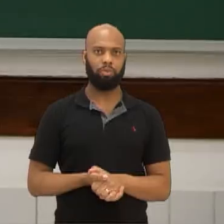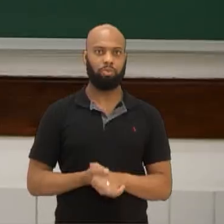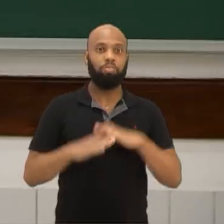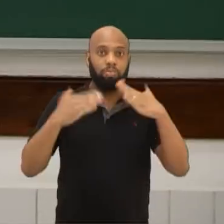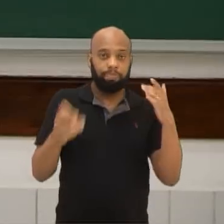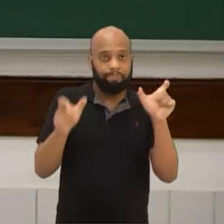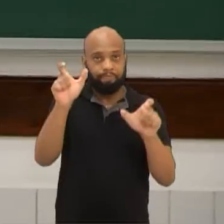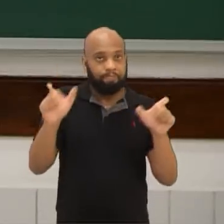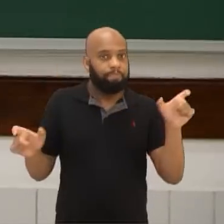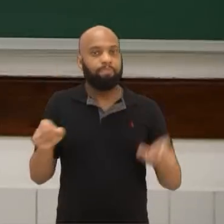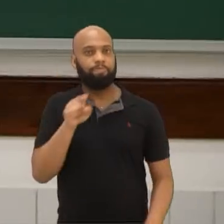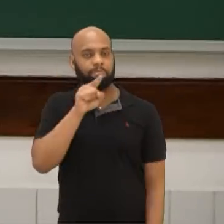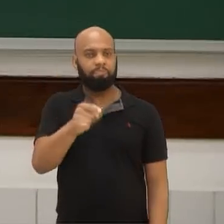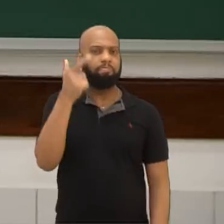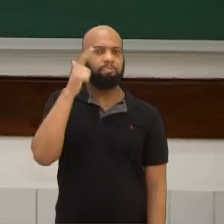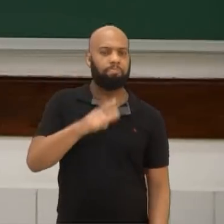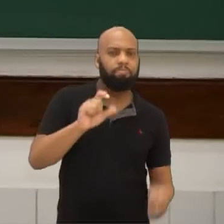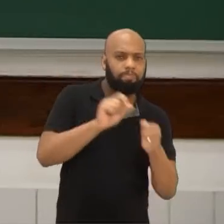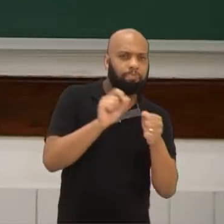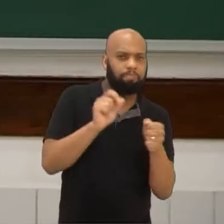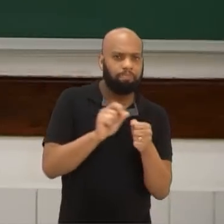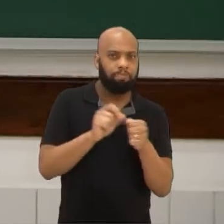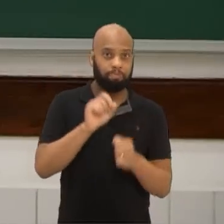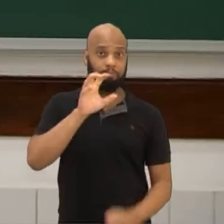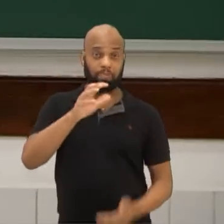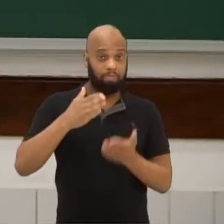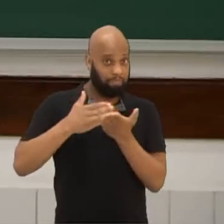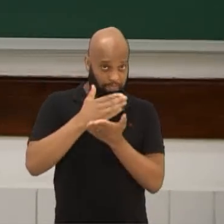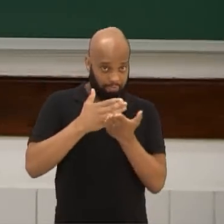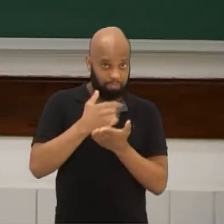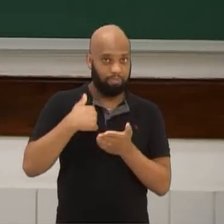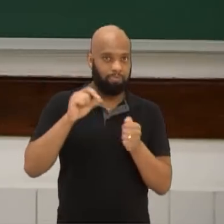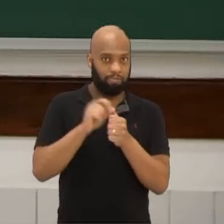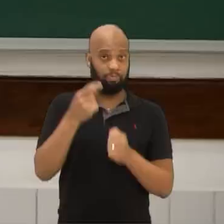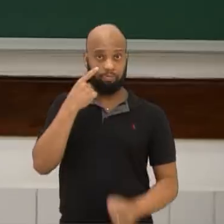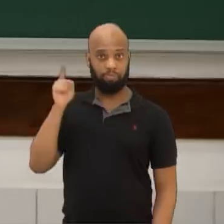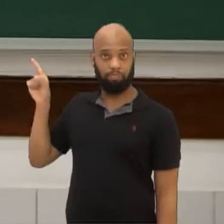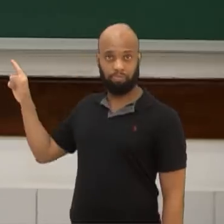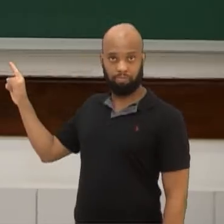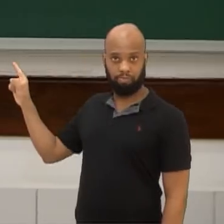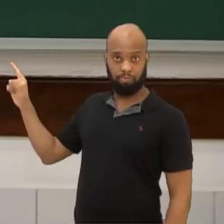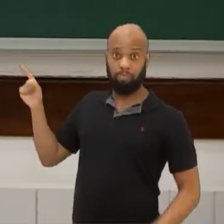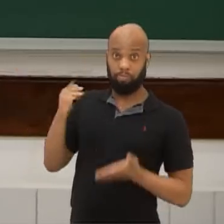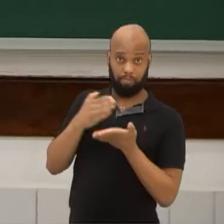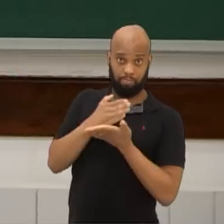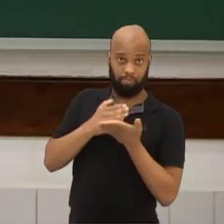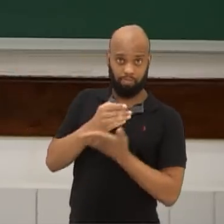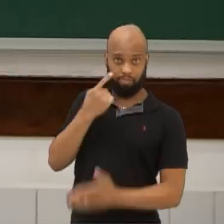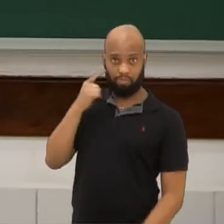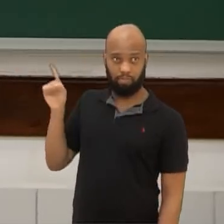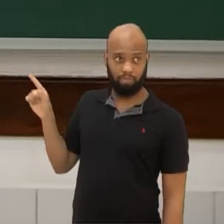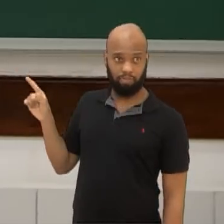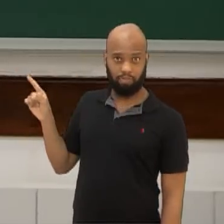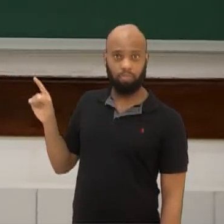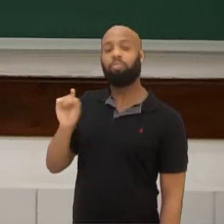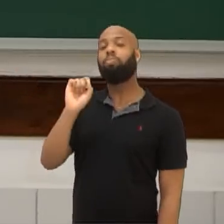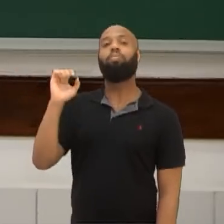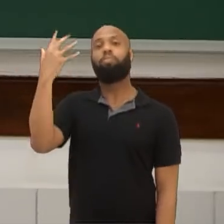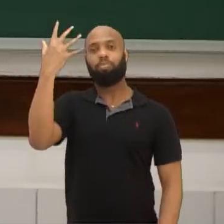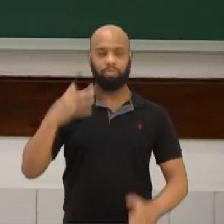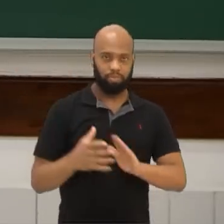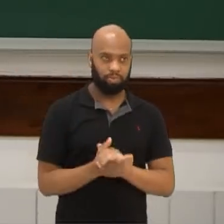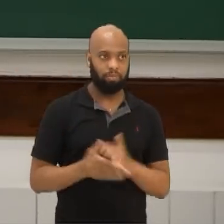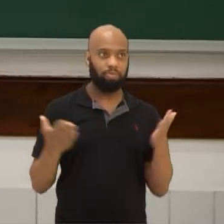E aí, galerinha, fizeram um giro de meia volta? A professora vai fazer aqui também, ó. Eu vou girar meia volta. O que aconteceu com a